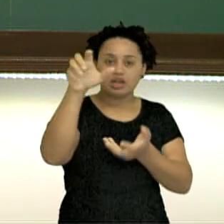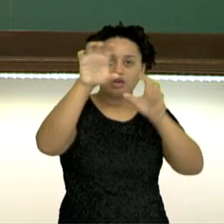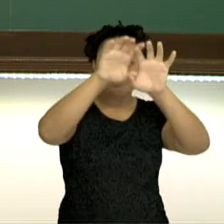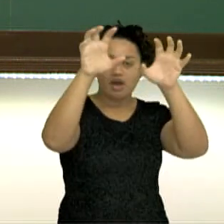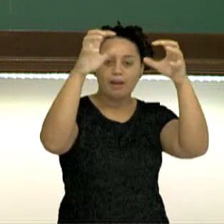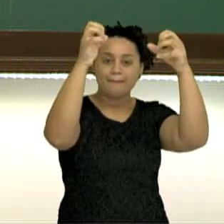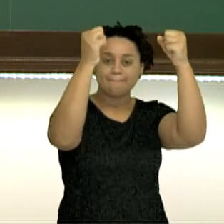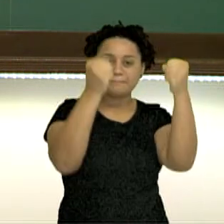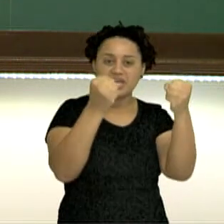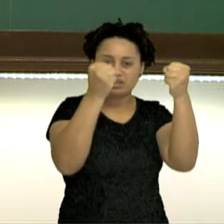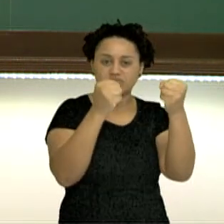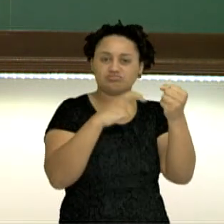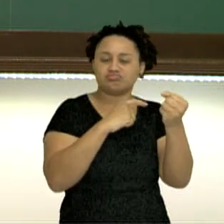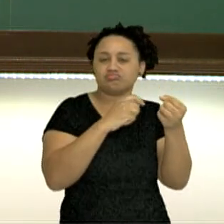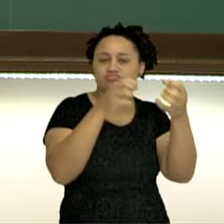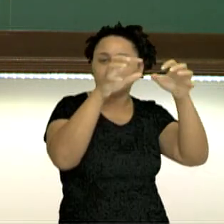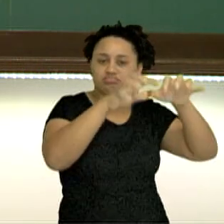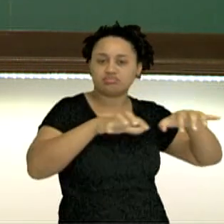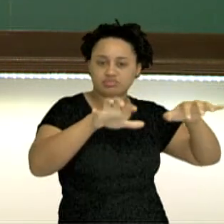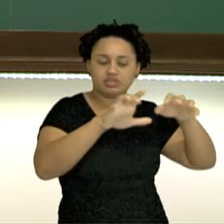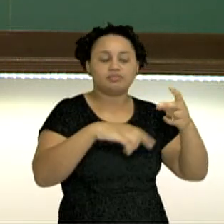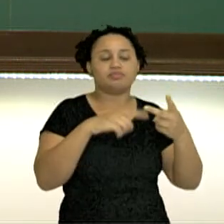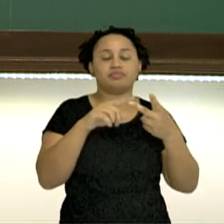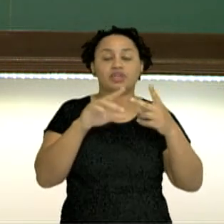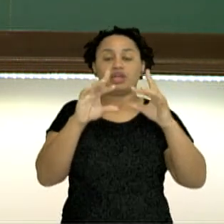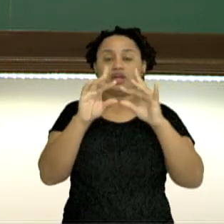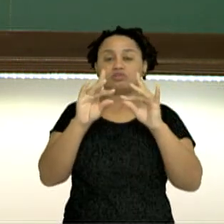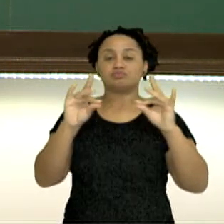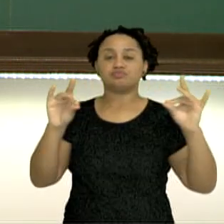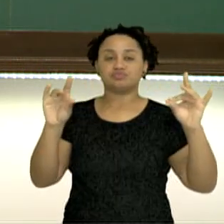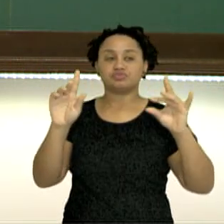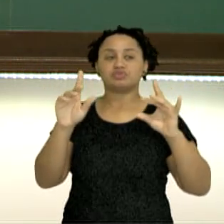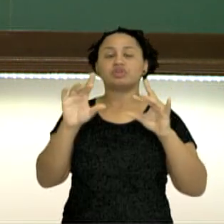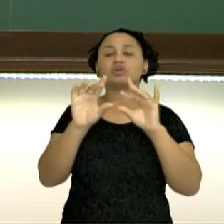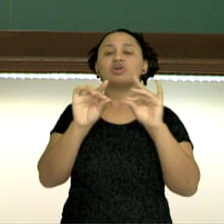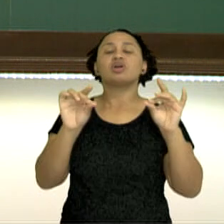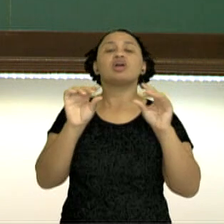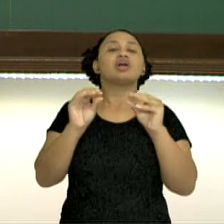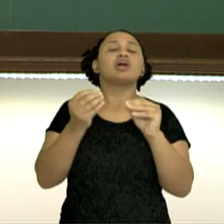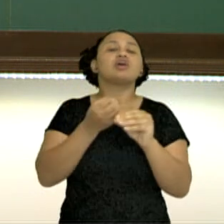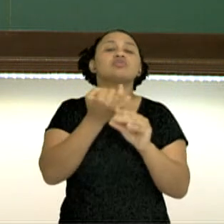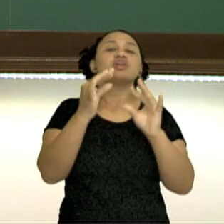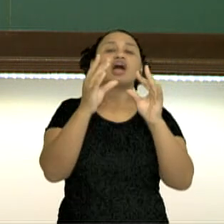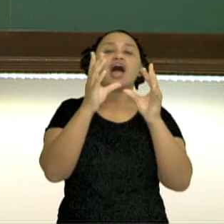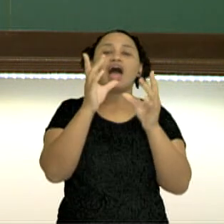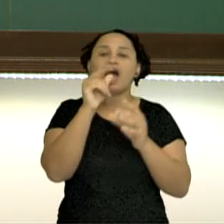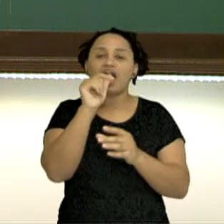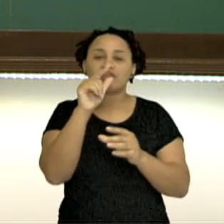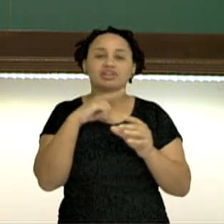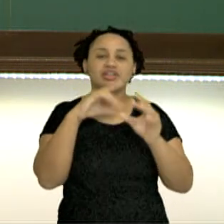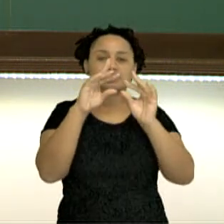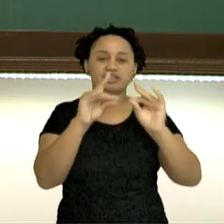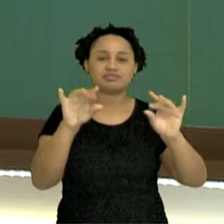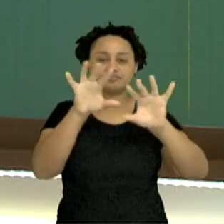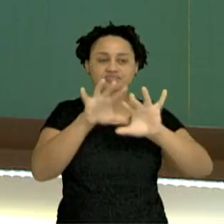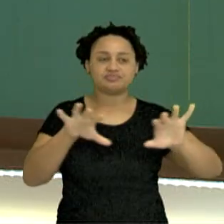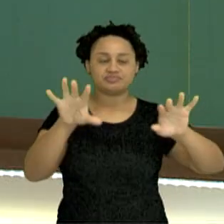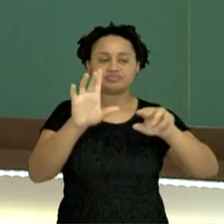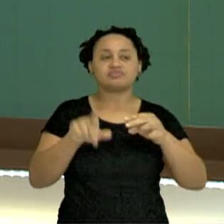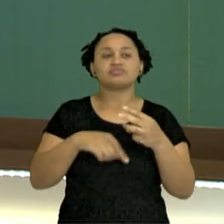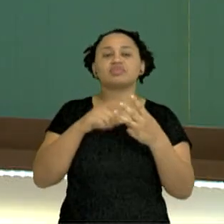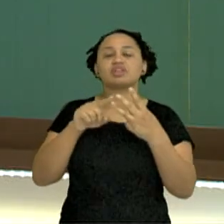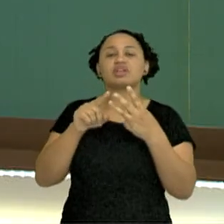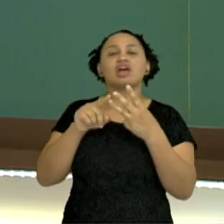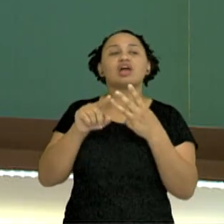sendo a quantidade de água presente na atmosfera e a temperatura, que é o calor da atmosfera. E a temperatura podendo